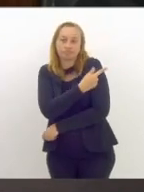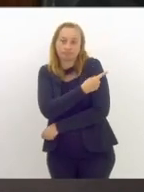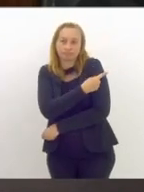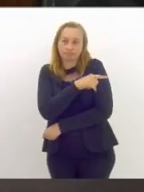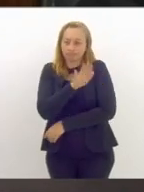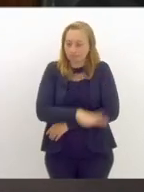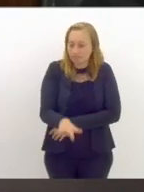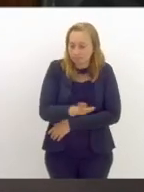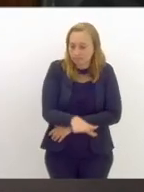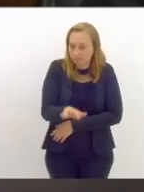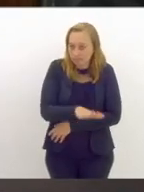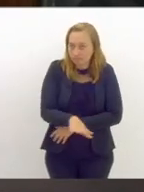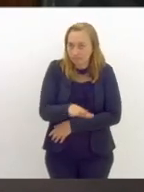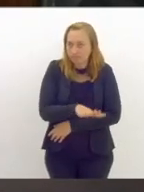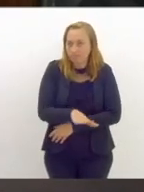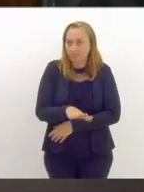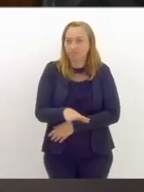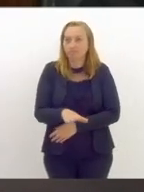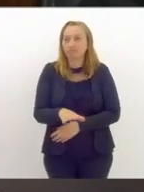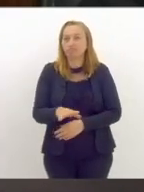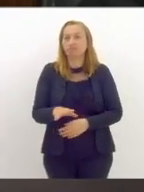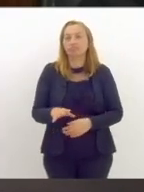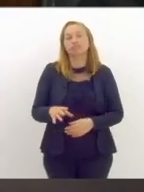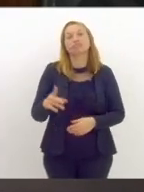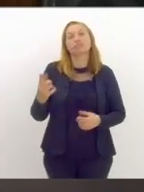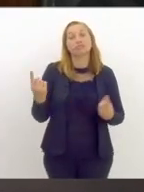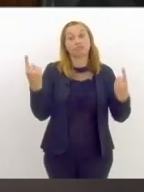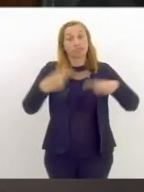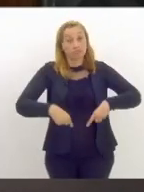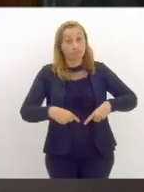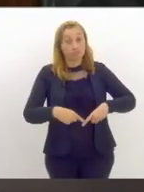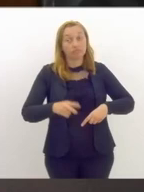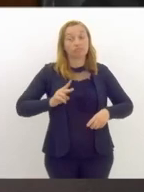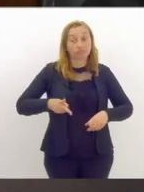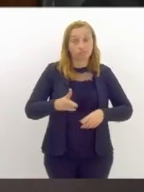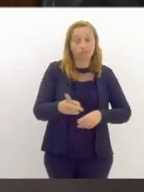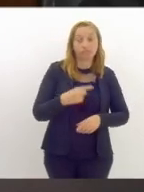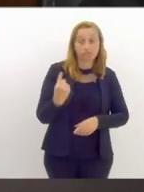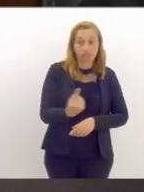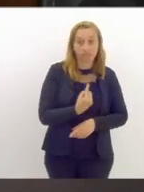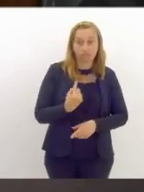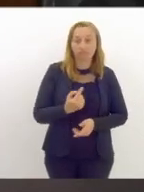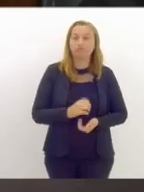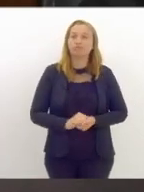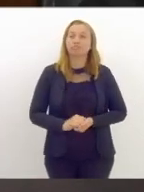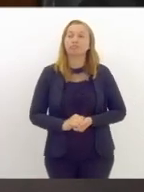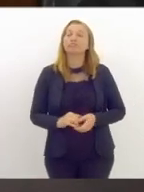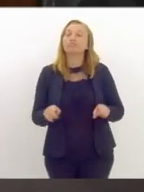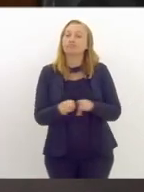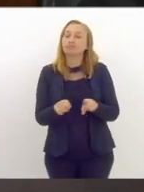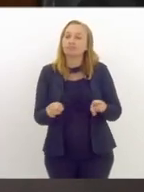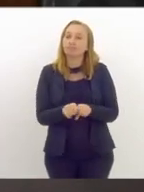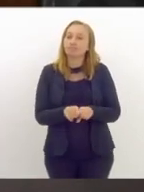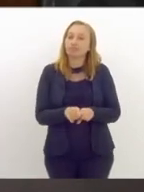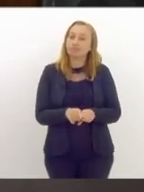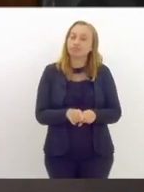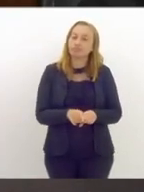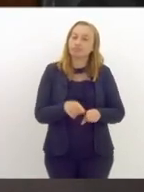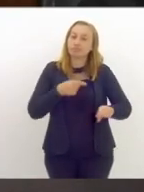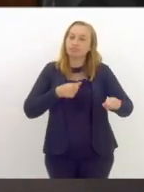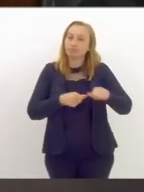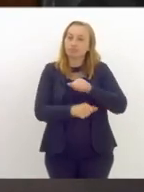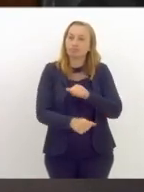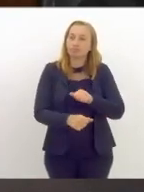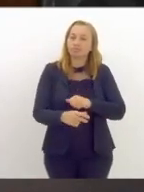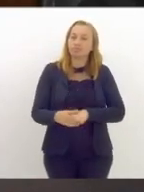baixa adesão da vacinação infantil, que ainda é um dos nossos grandes desafios na saúde, e também o cofinanciamento de políticas